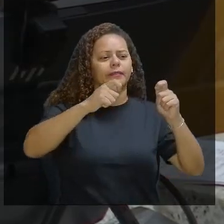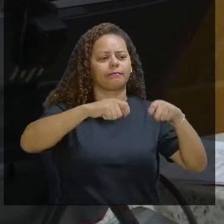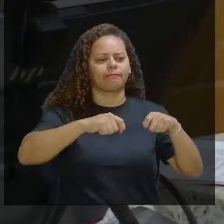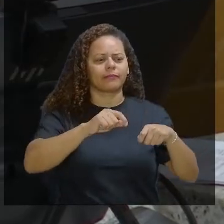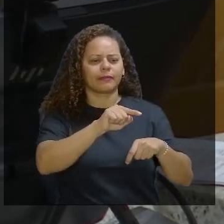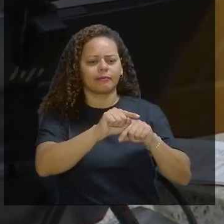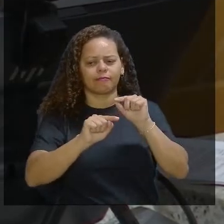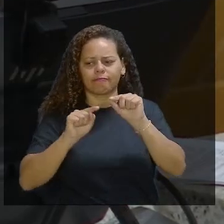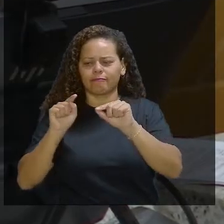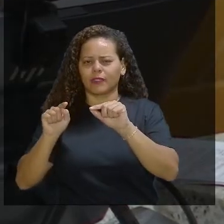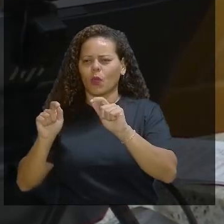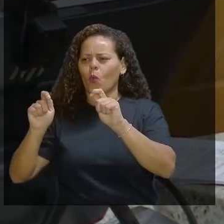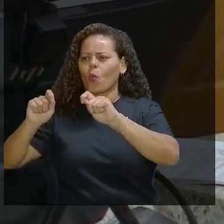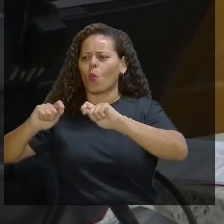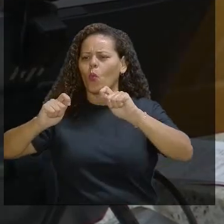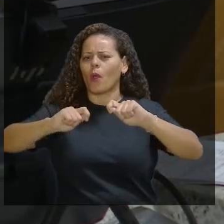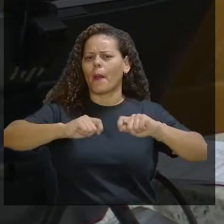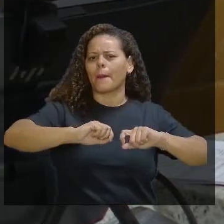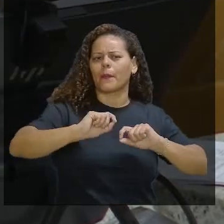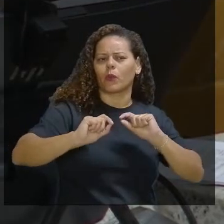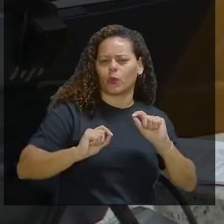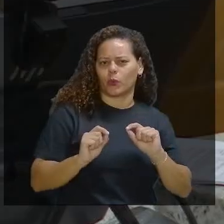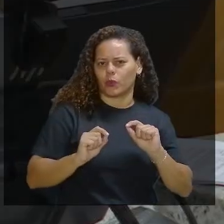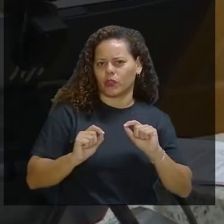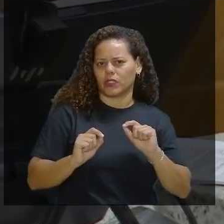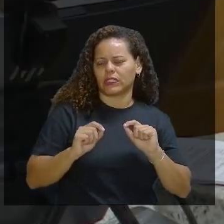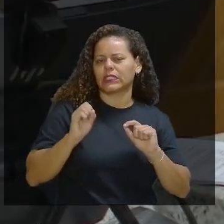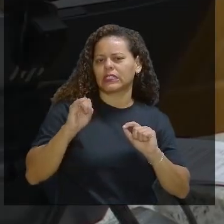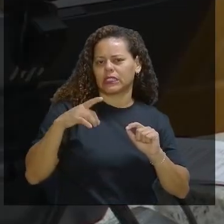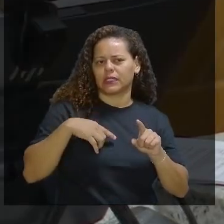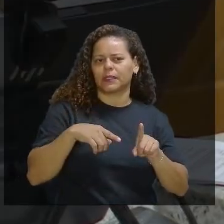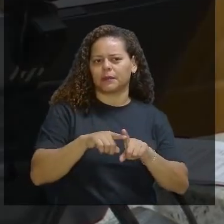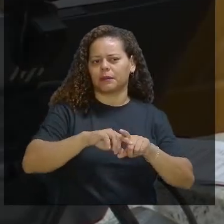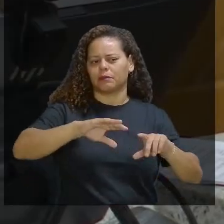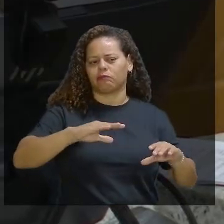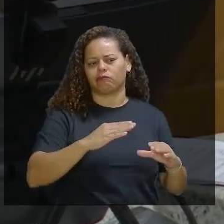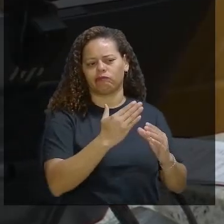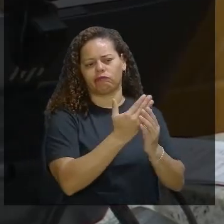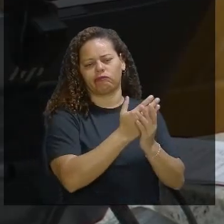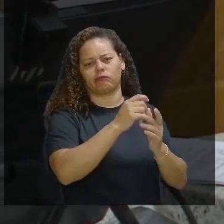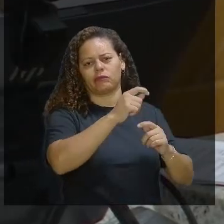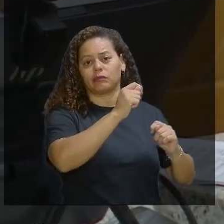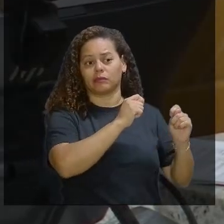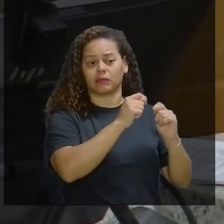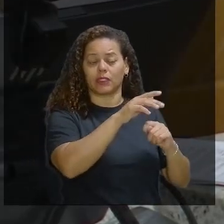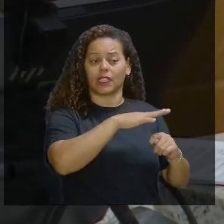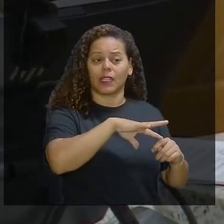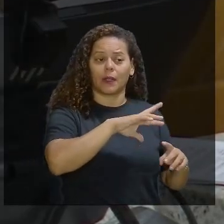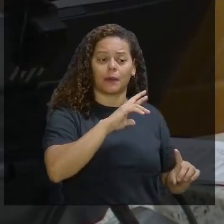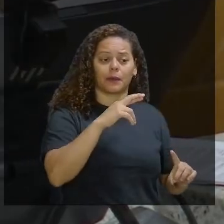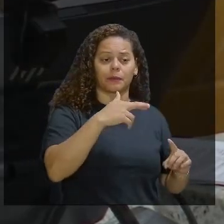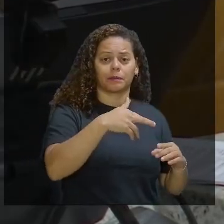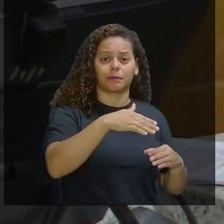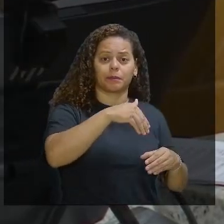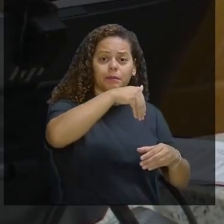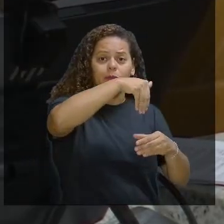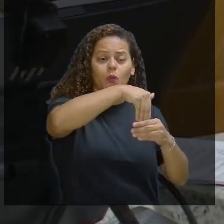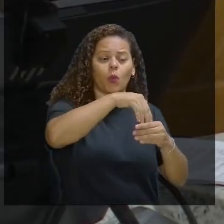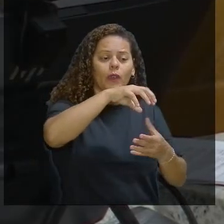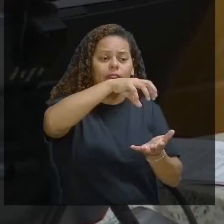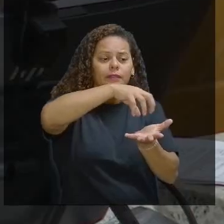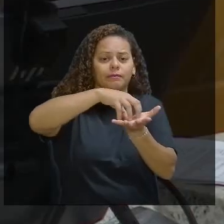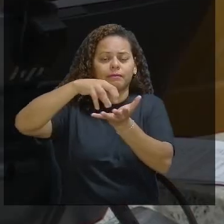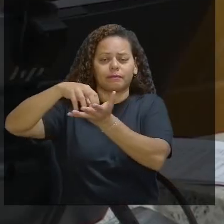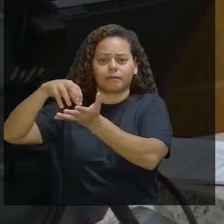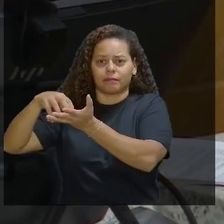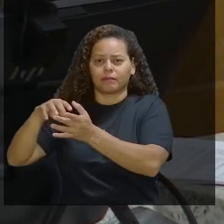cartório eleitoral para o processamento e julgamento dos processos administrativos decorrentes do seu respectivo eleitorado. Os